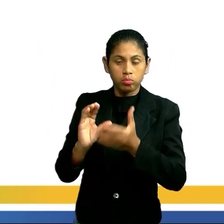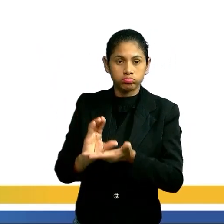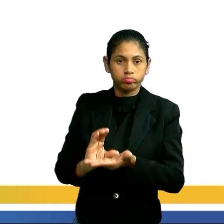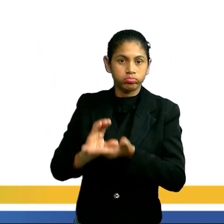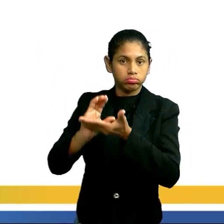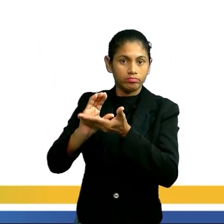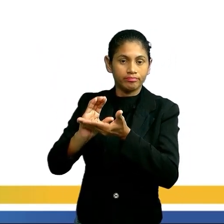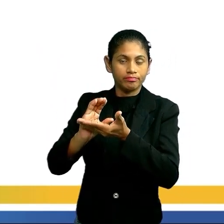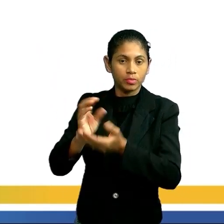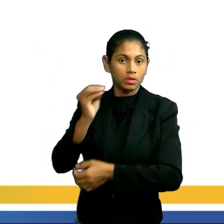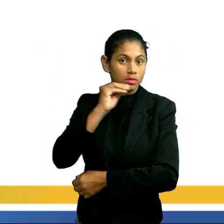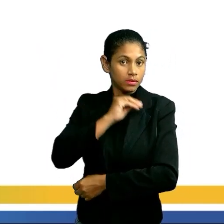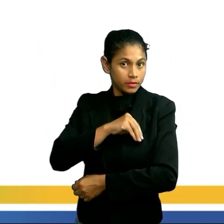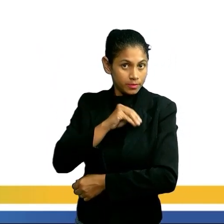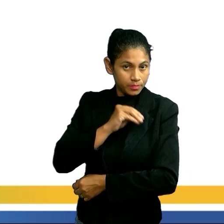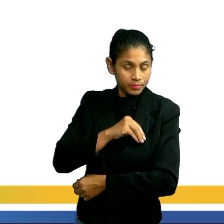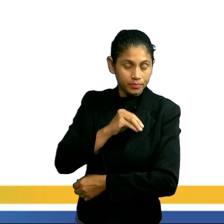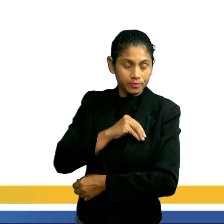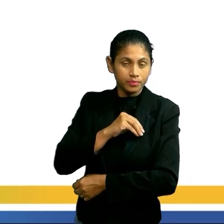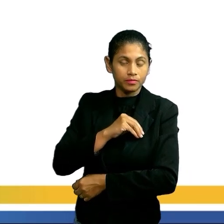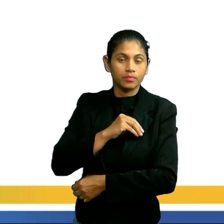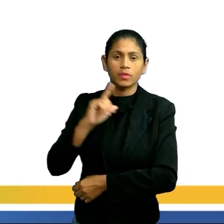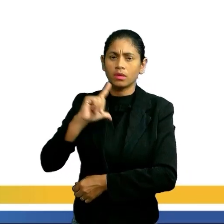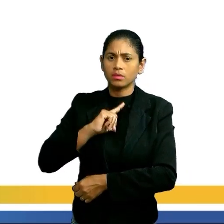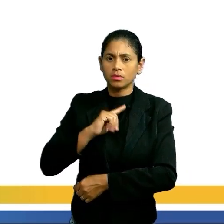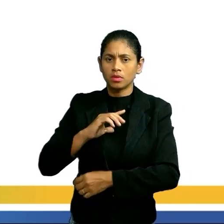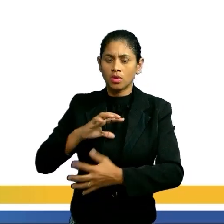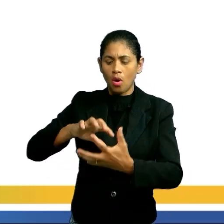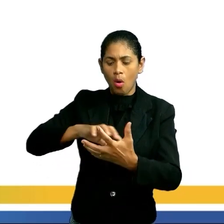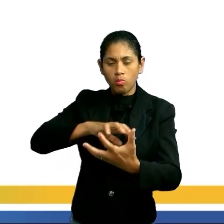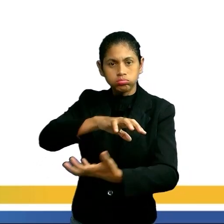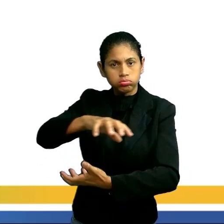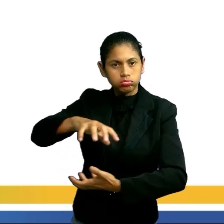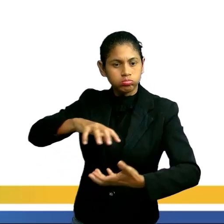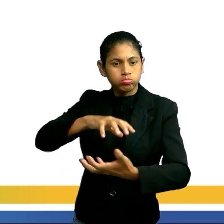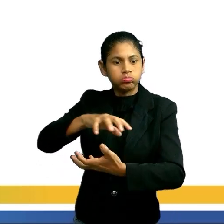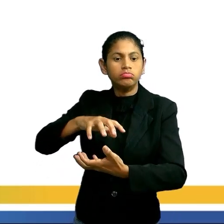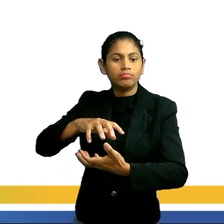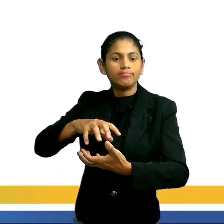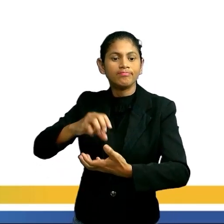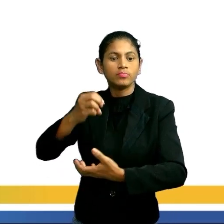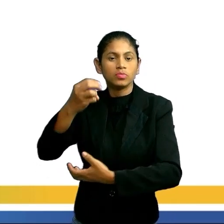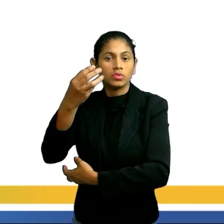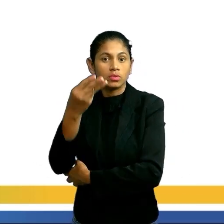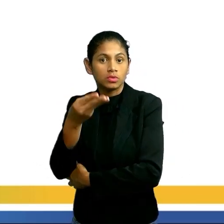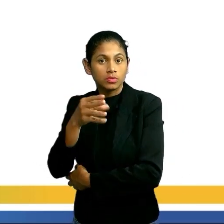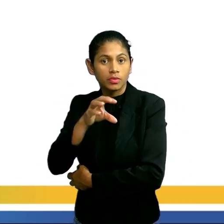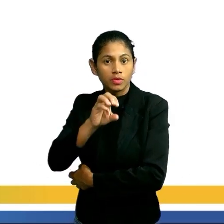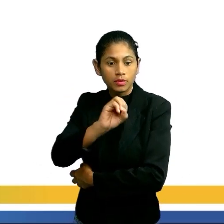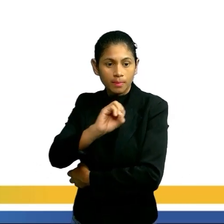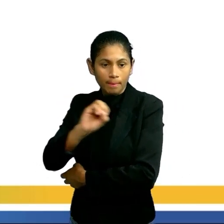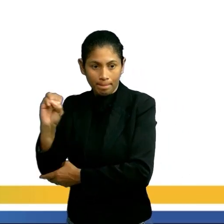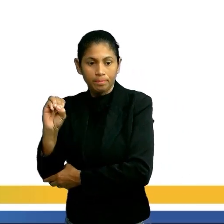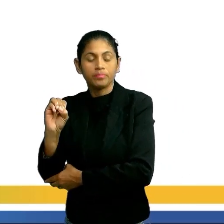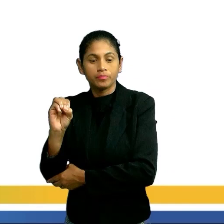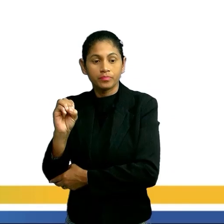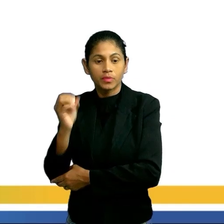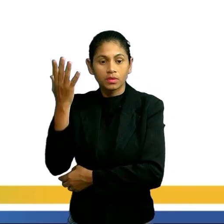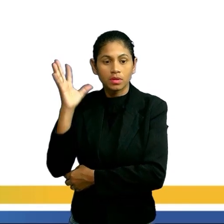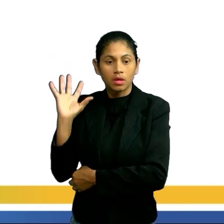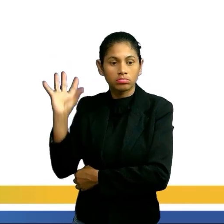Brasil uma greve, né, a greve dos 300 mil, e essa greve ela aconteceu entre março e abril